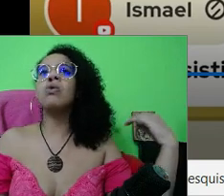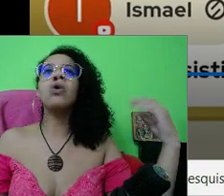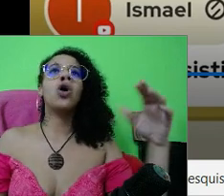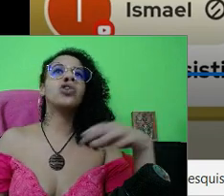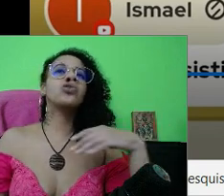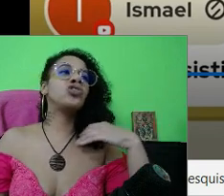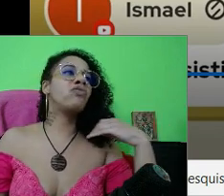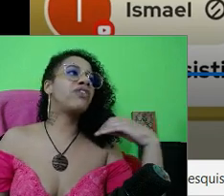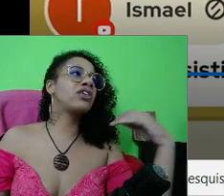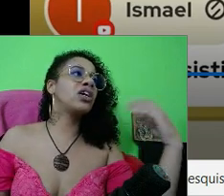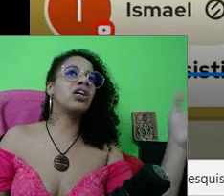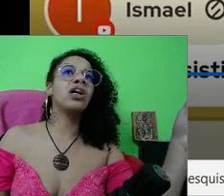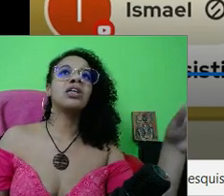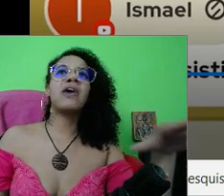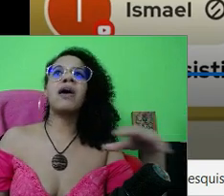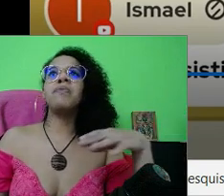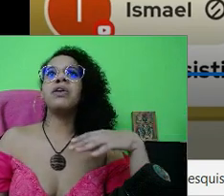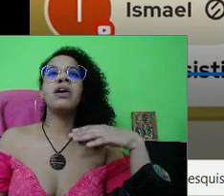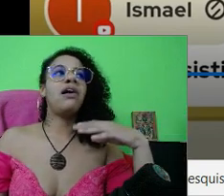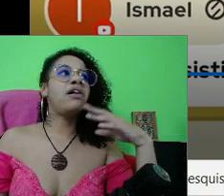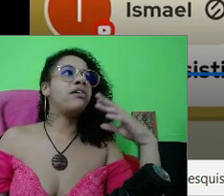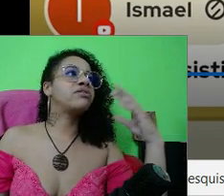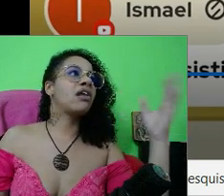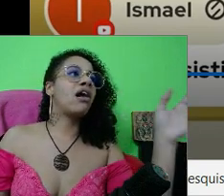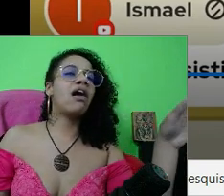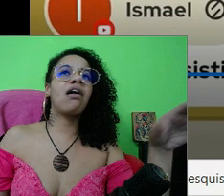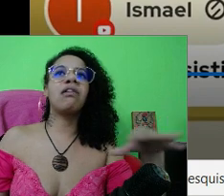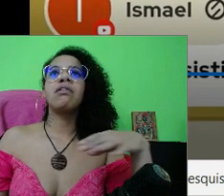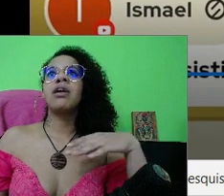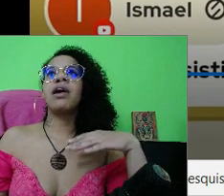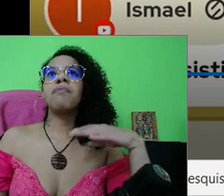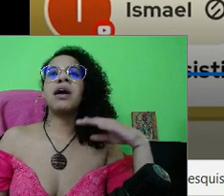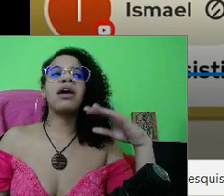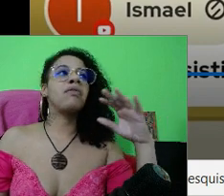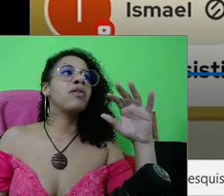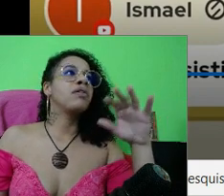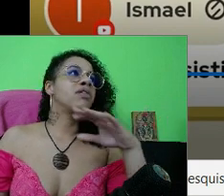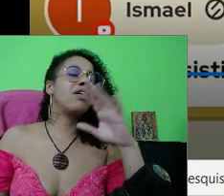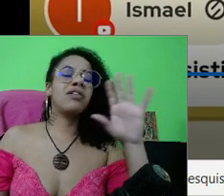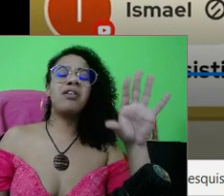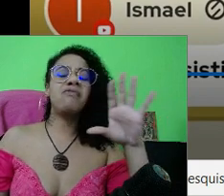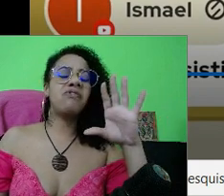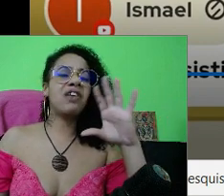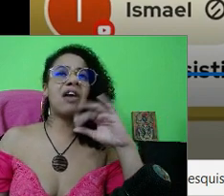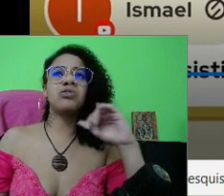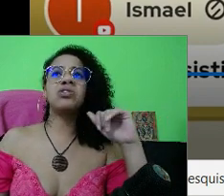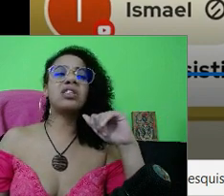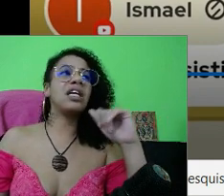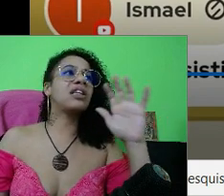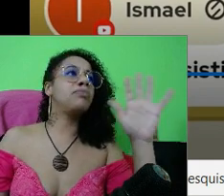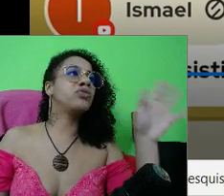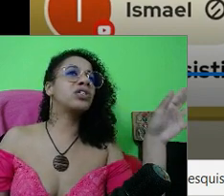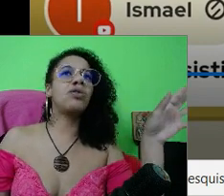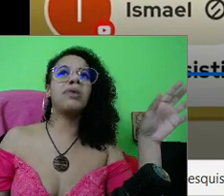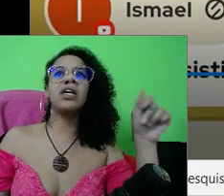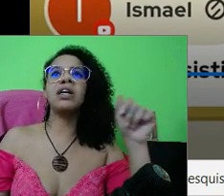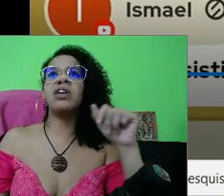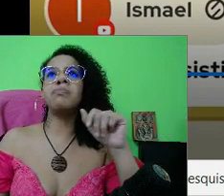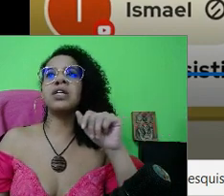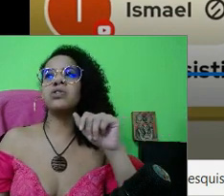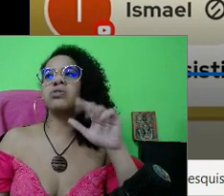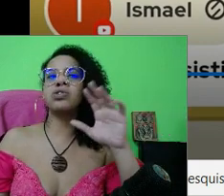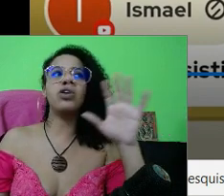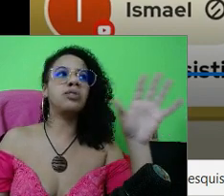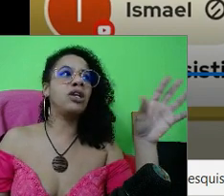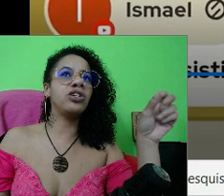tomar no cu outro dia eu falo que sabe sei lá ai olha eu vou falar os 30 mil da